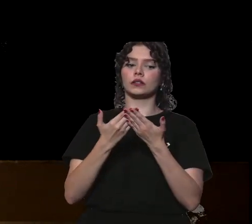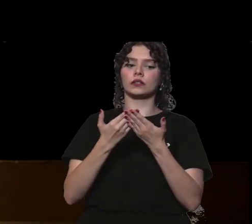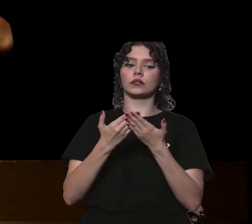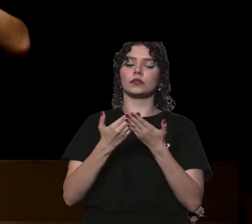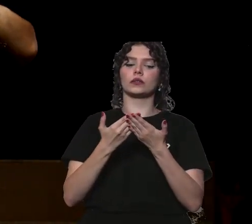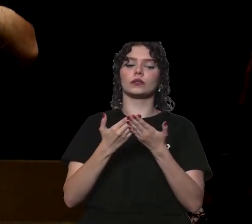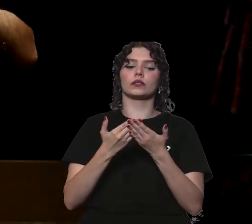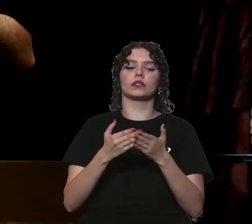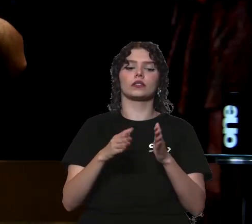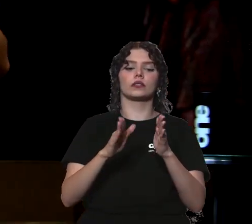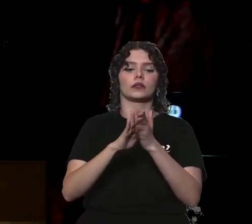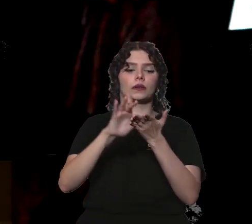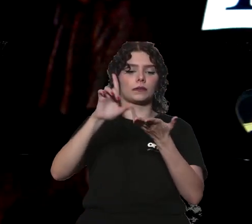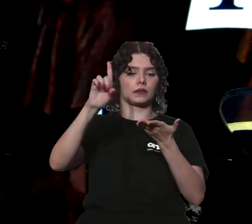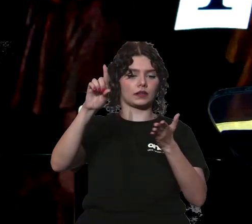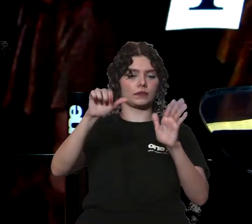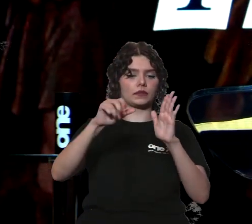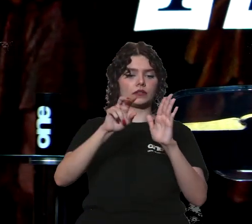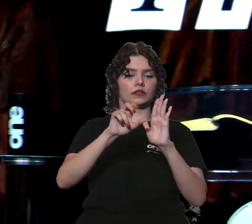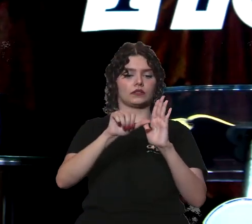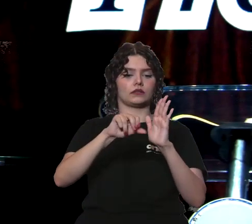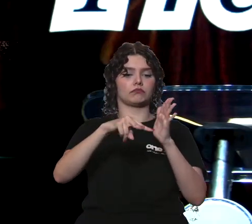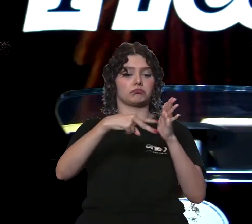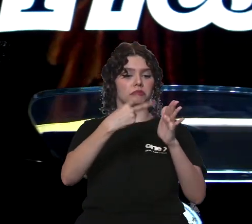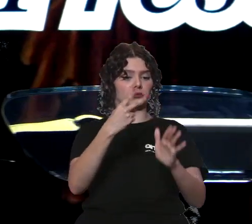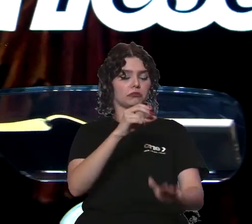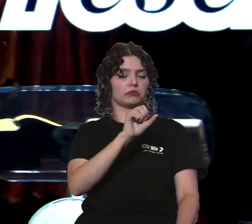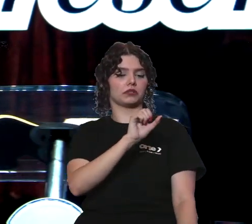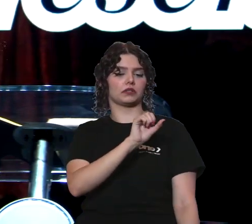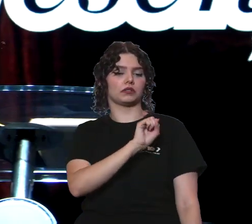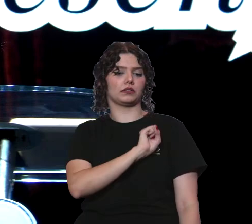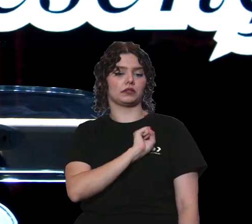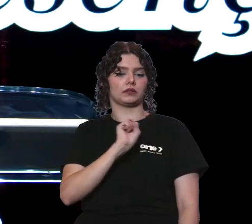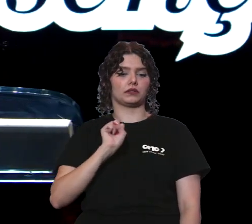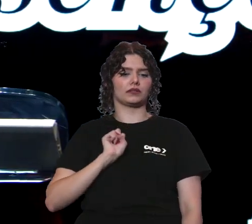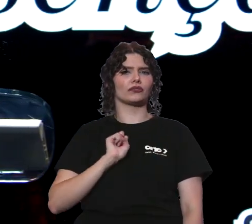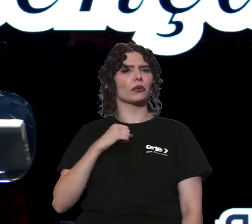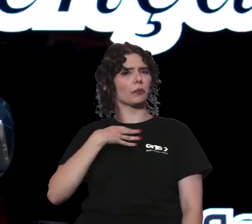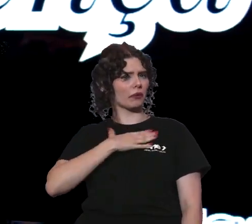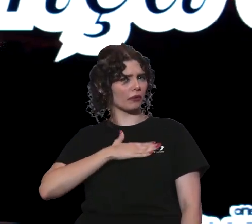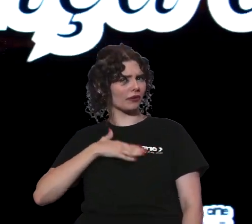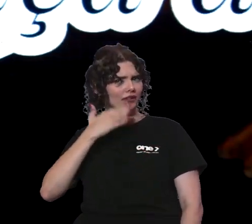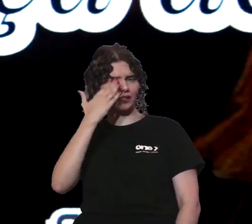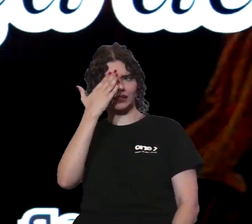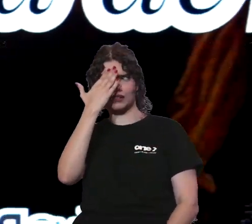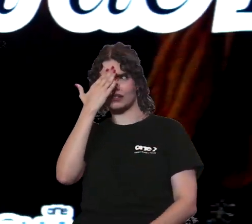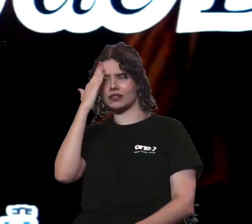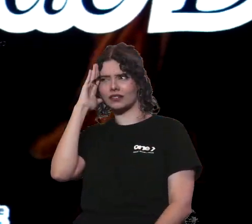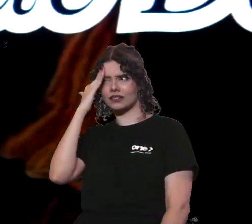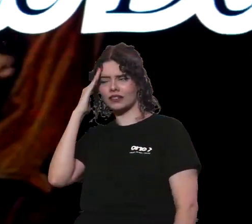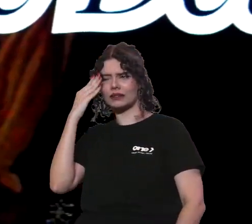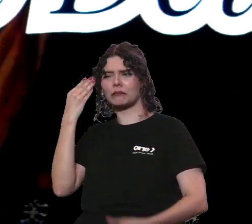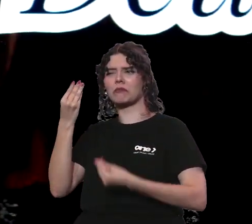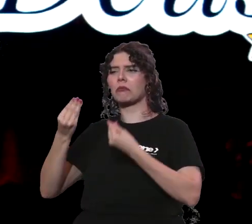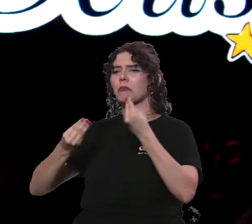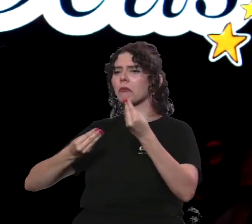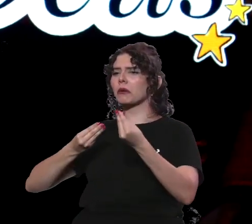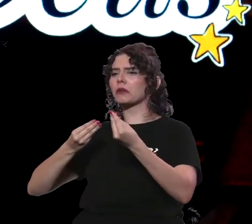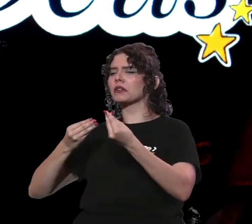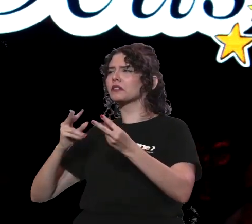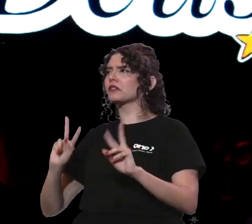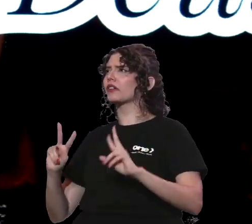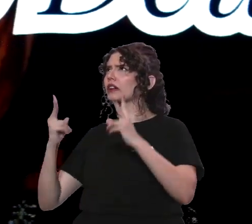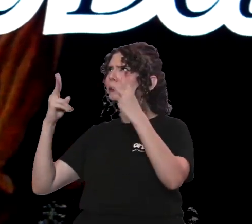2 Samuel. E foi muito gostoso a gente entender como a gente pode valorizar mais a presença de Deus na